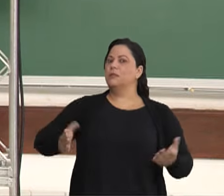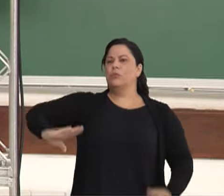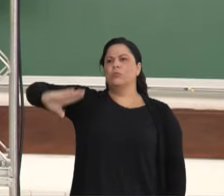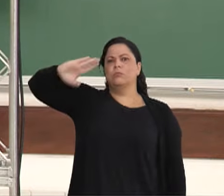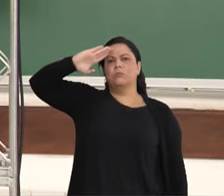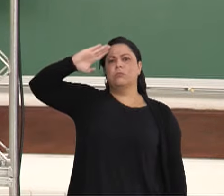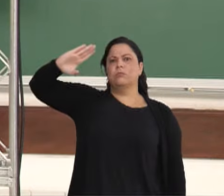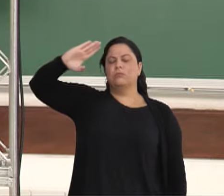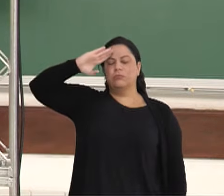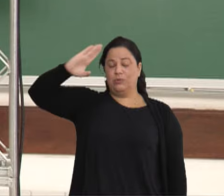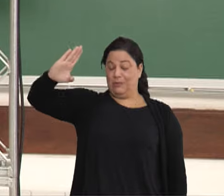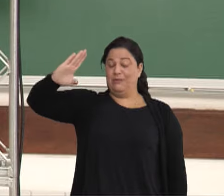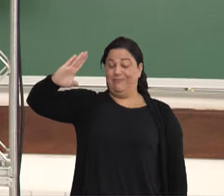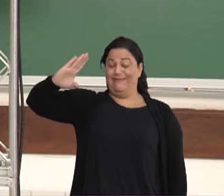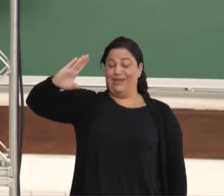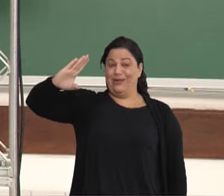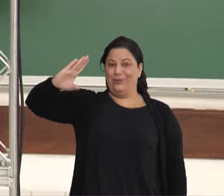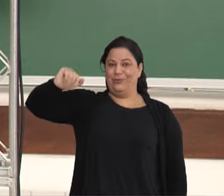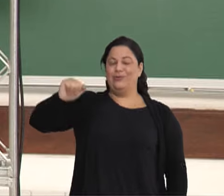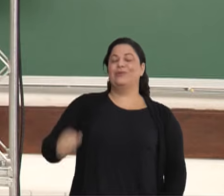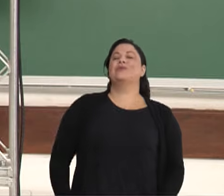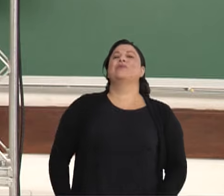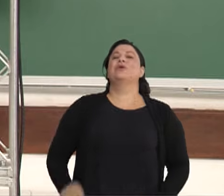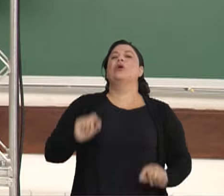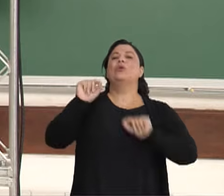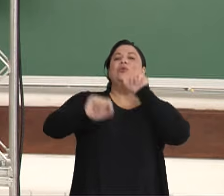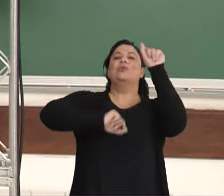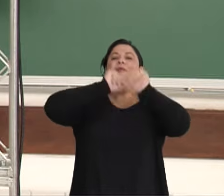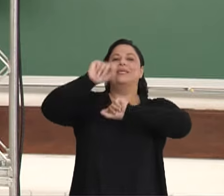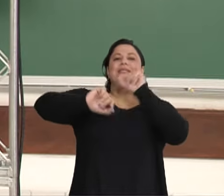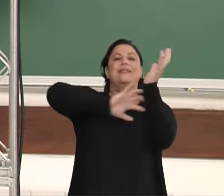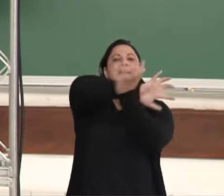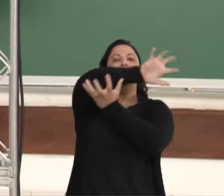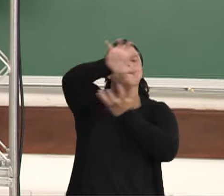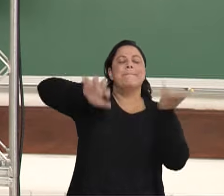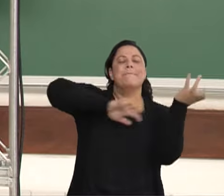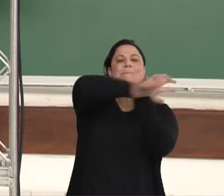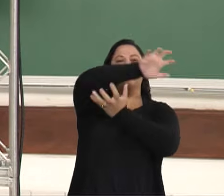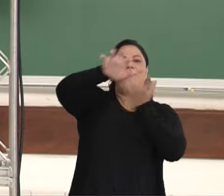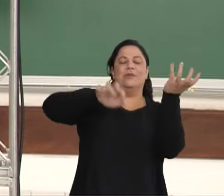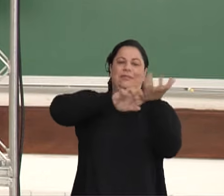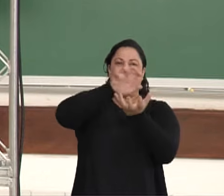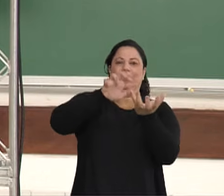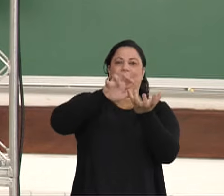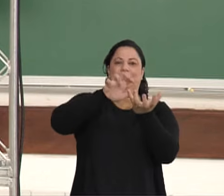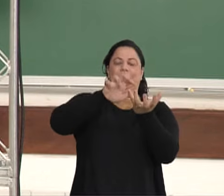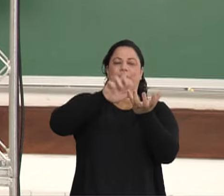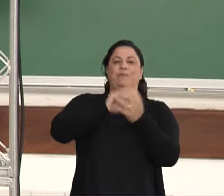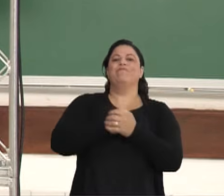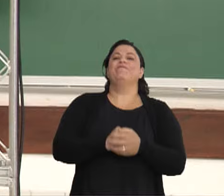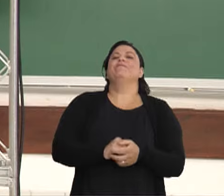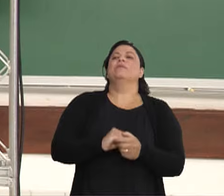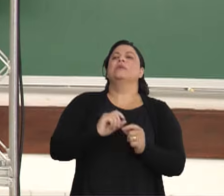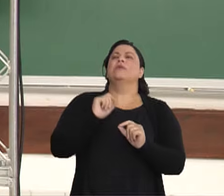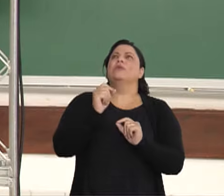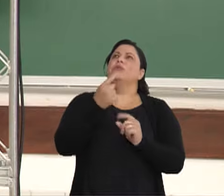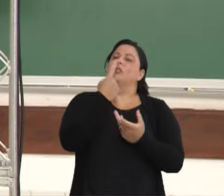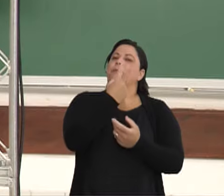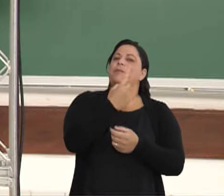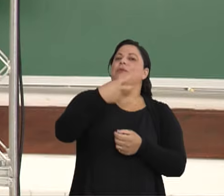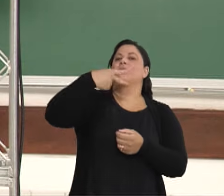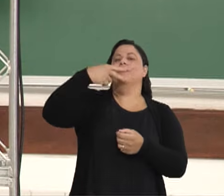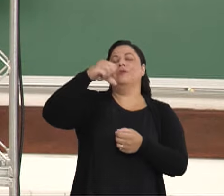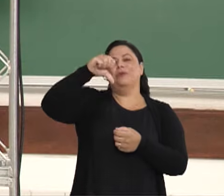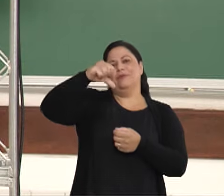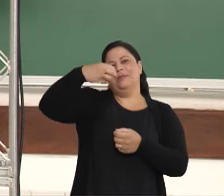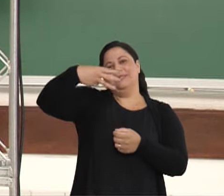a Revolução Constitucionalista de 32, certo? Então, iniciado esse assunto,